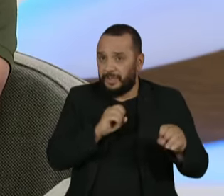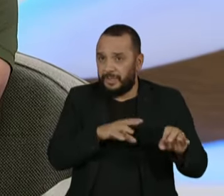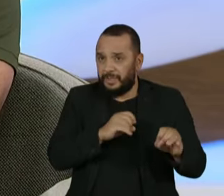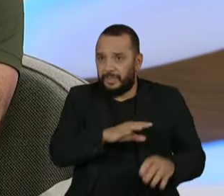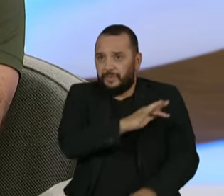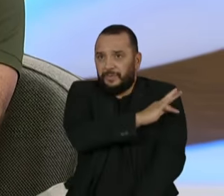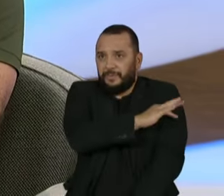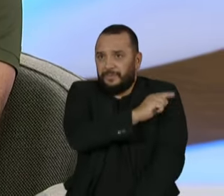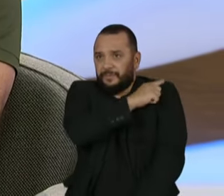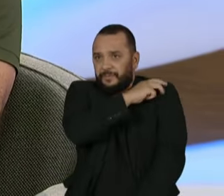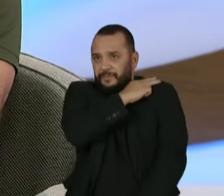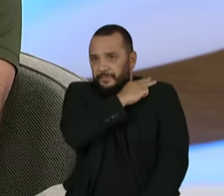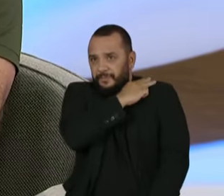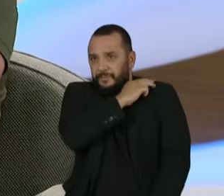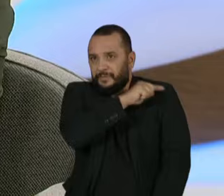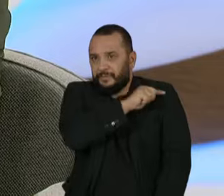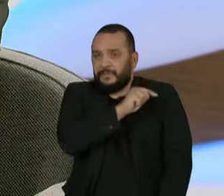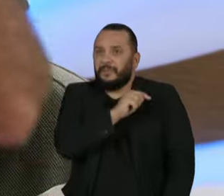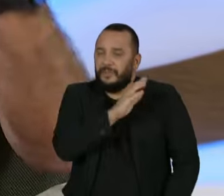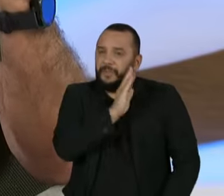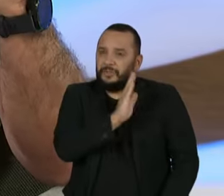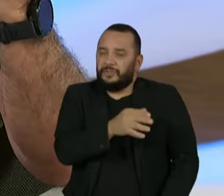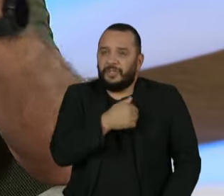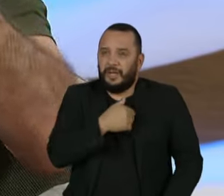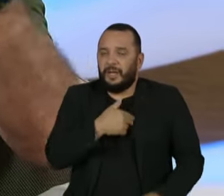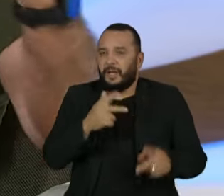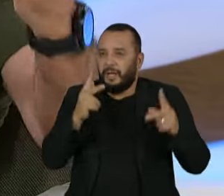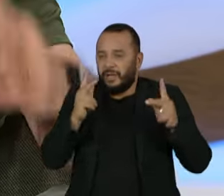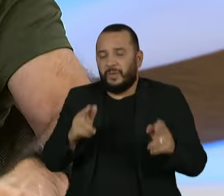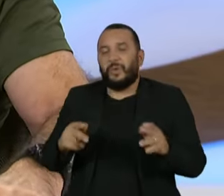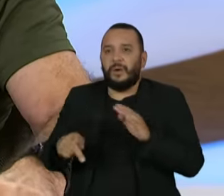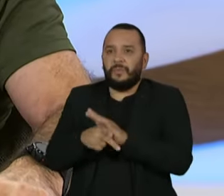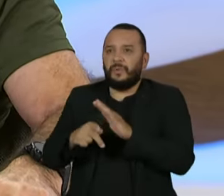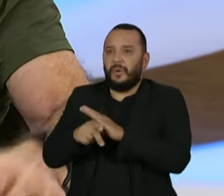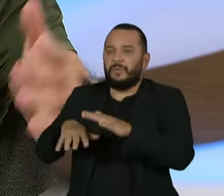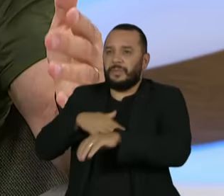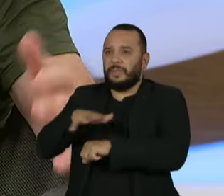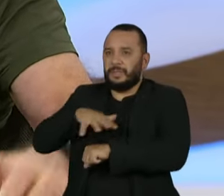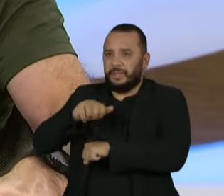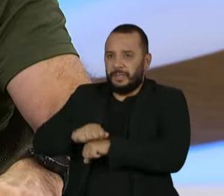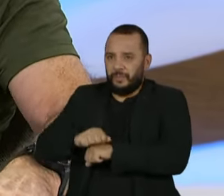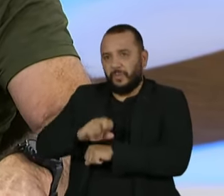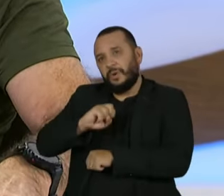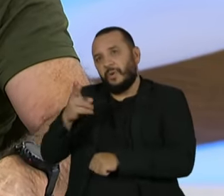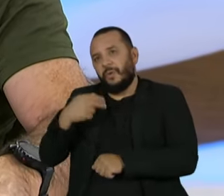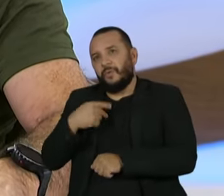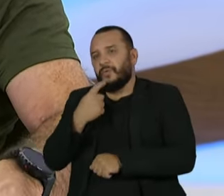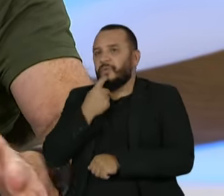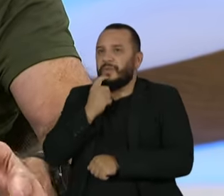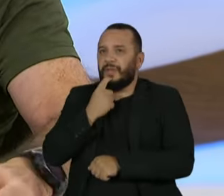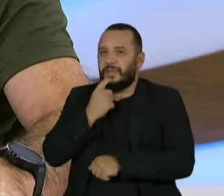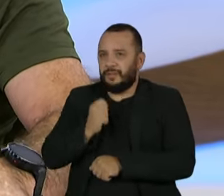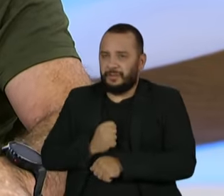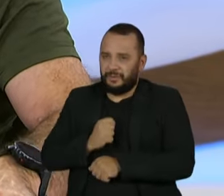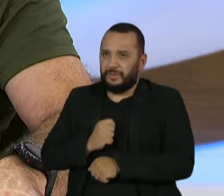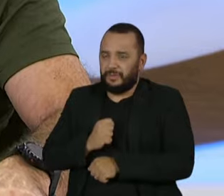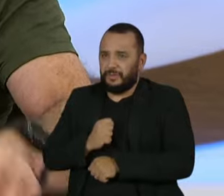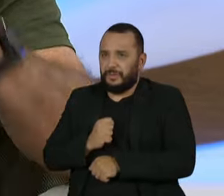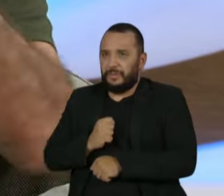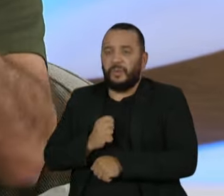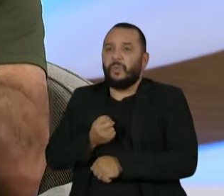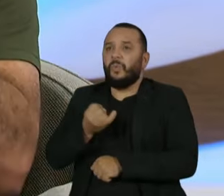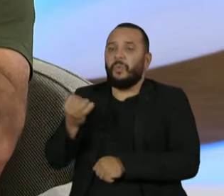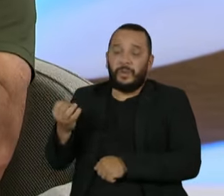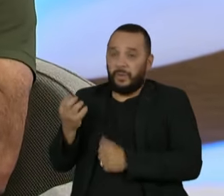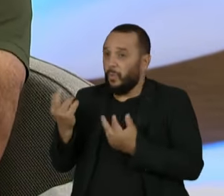Fundamental e Médio do Brasil para o nível Singapura o Finlândia que todo mundo se refere ao que todo mundo se refere o tempo todo décadas